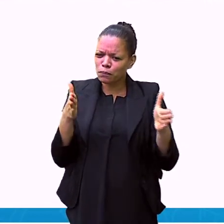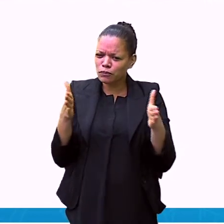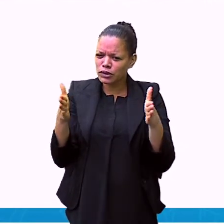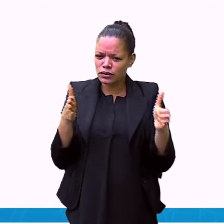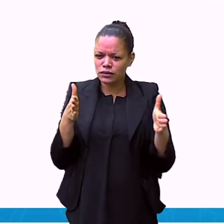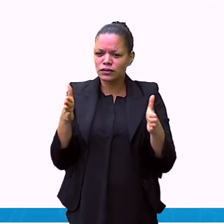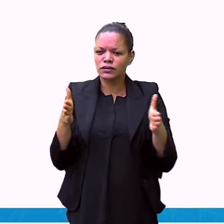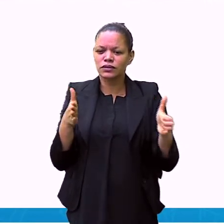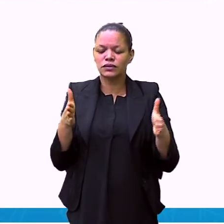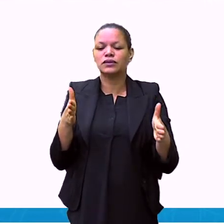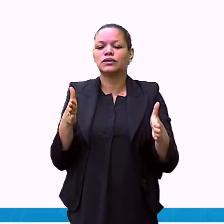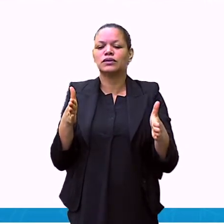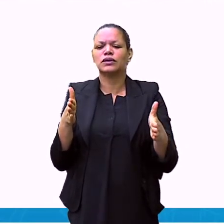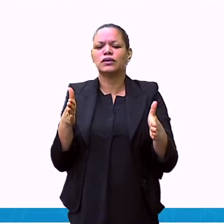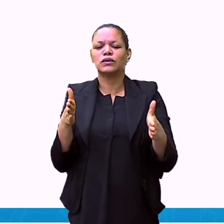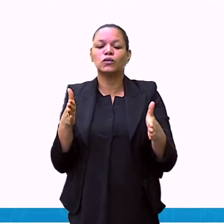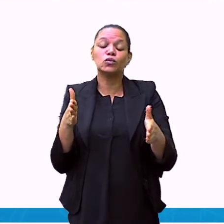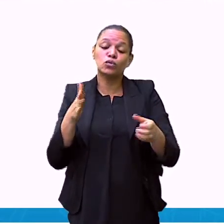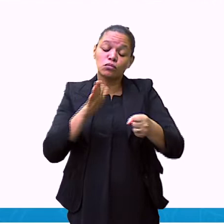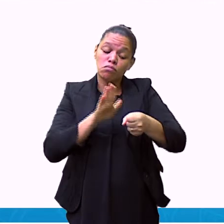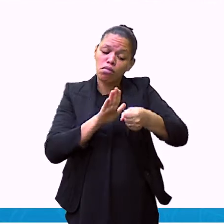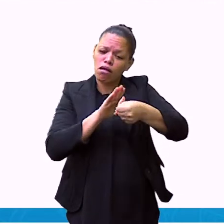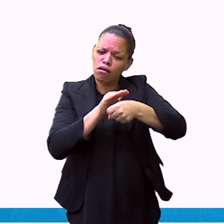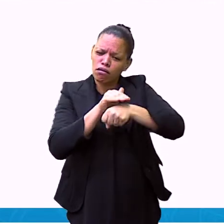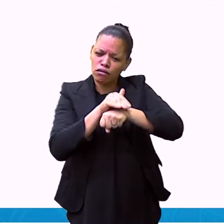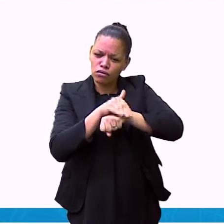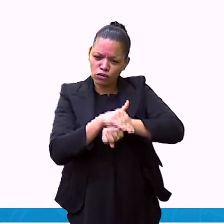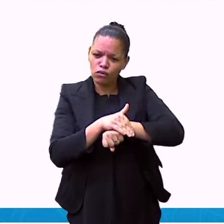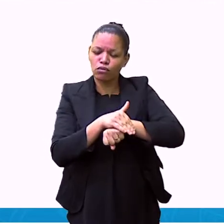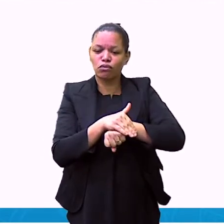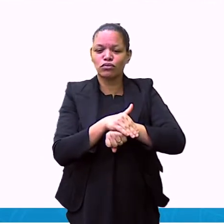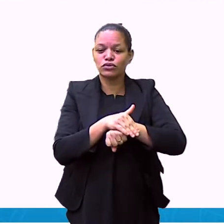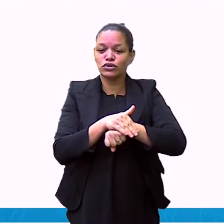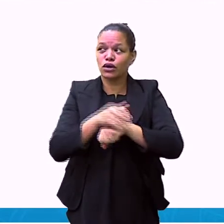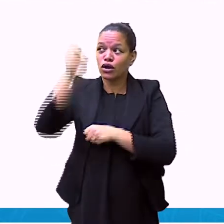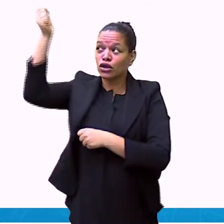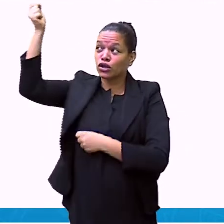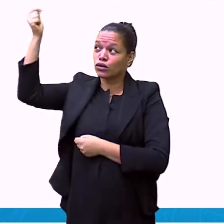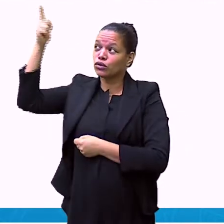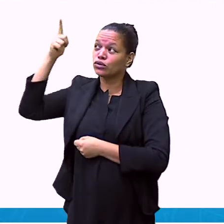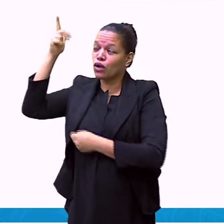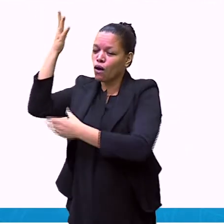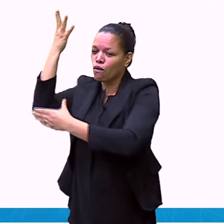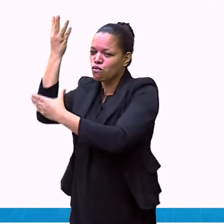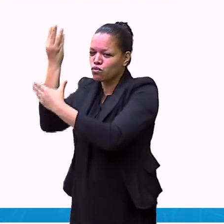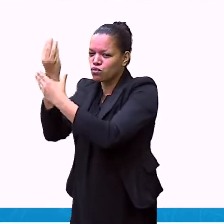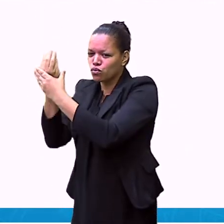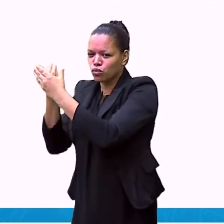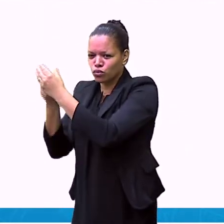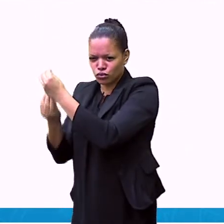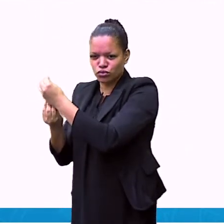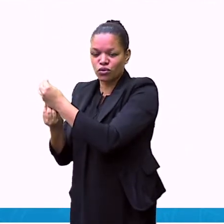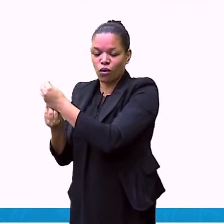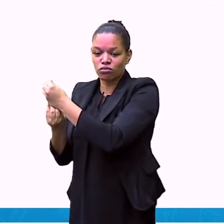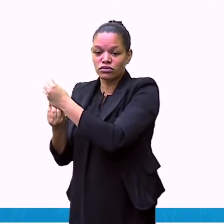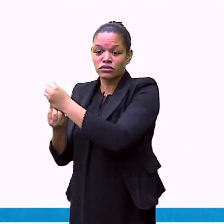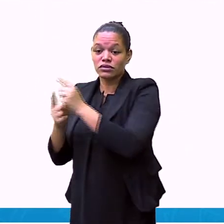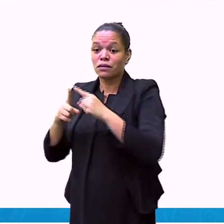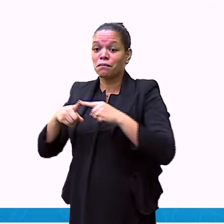do sol, até o momento em que ele surge novamente no horizonte, que é chamado noite